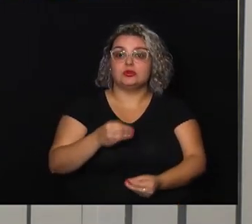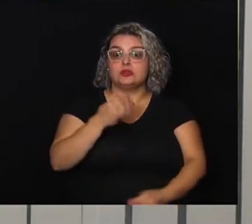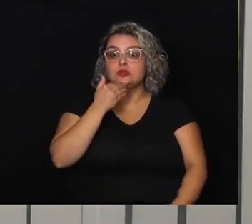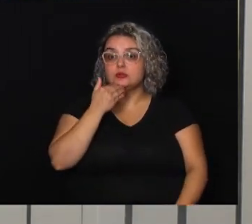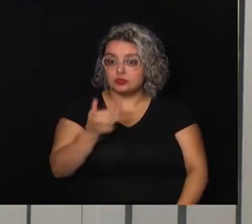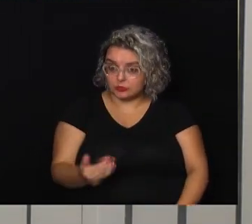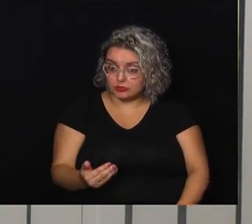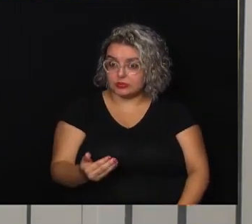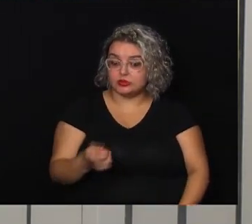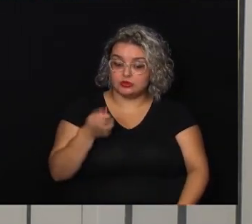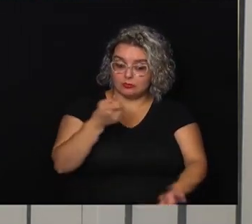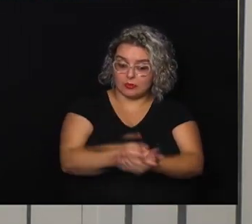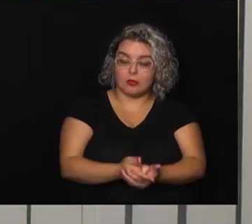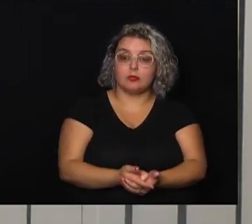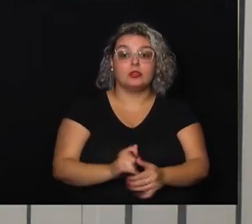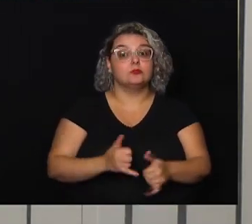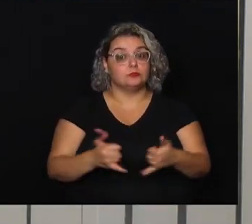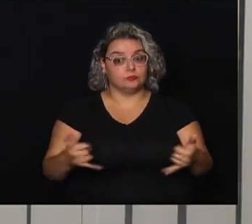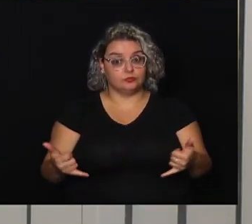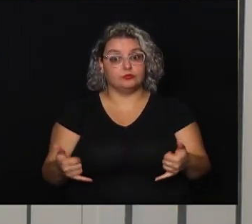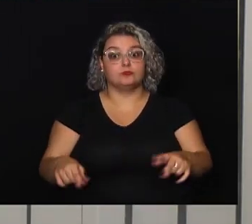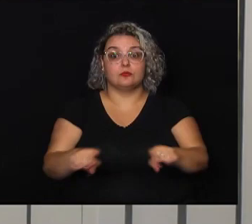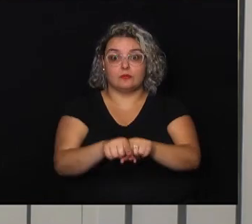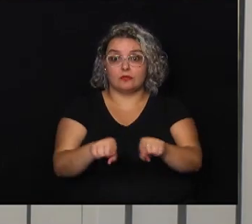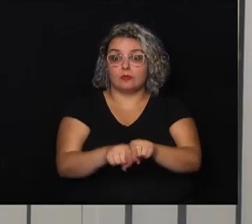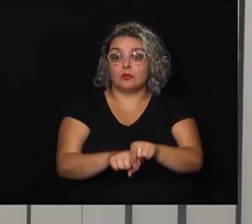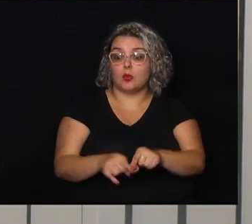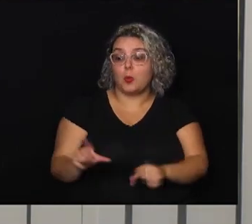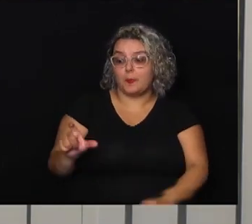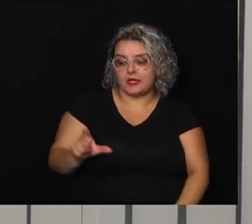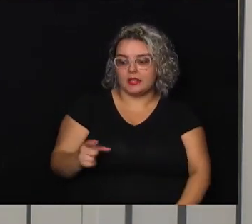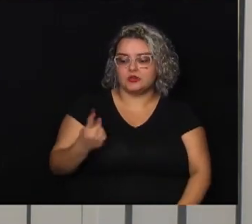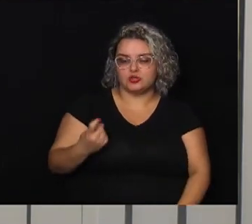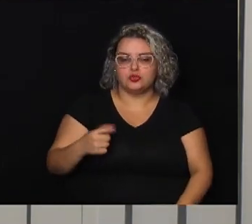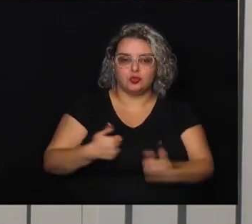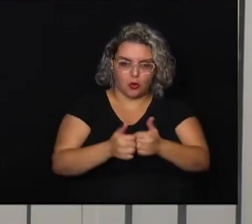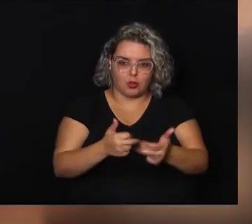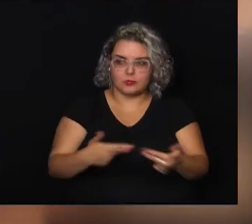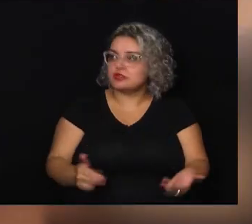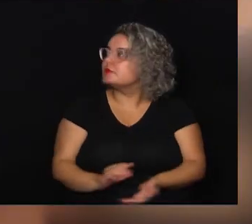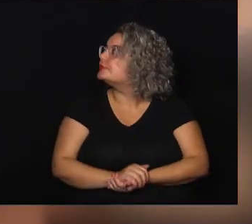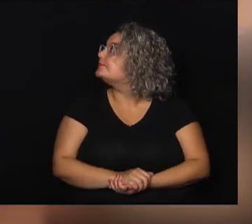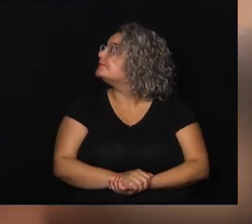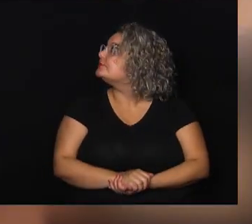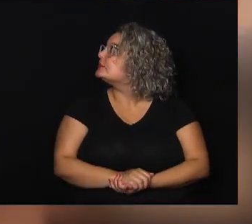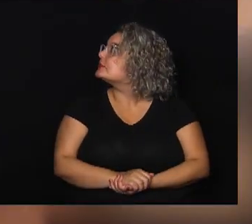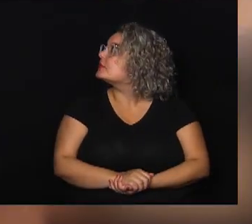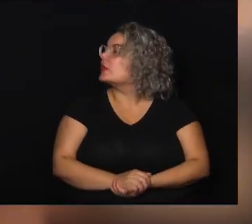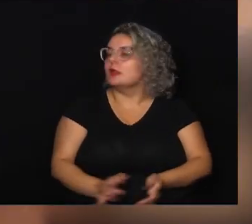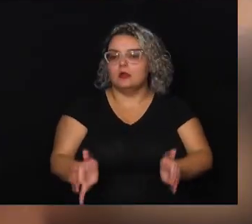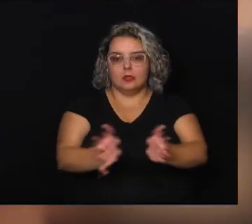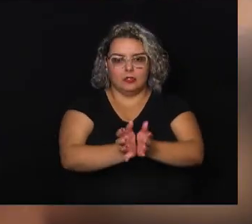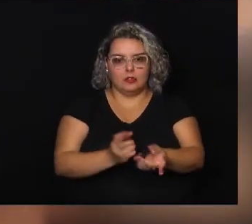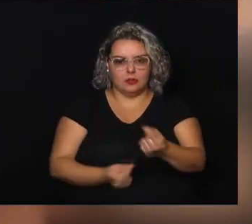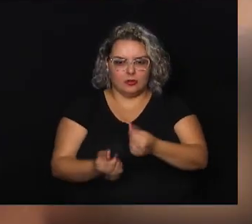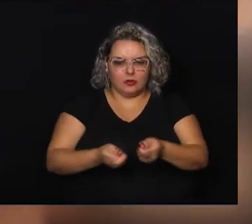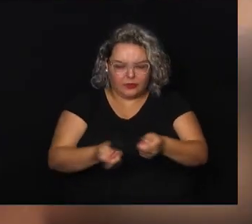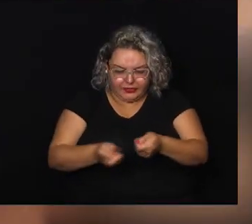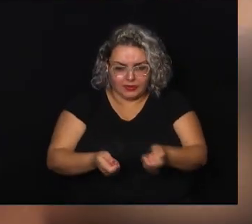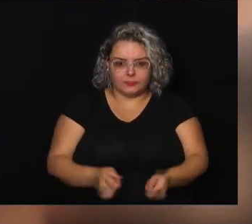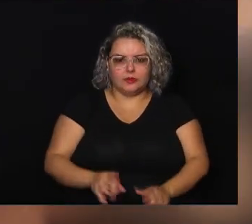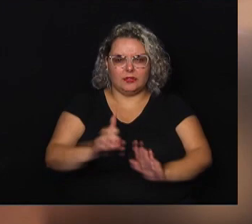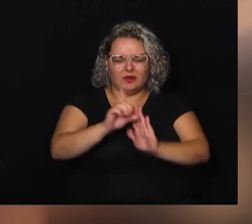energia elétrica e os créditos do bilhete único. A Comissão de Economia e Defesa dos Direitos